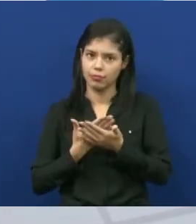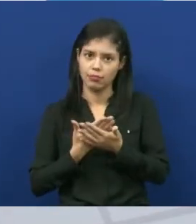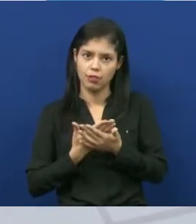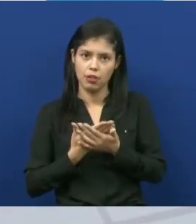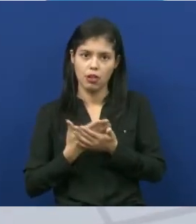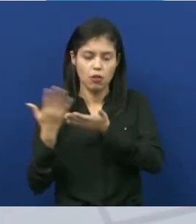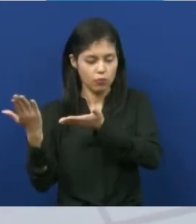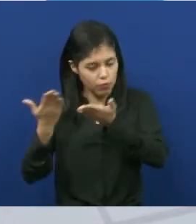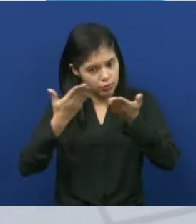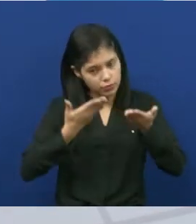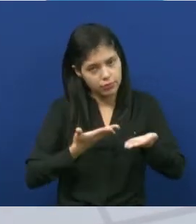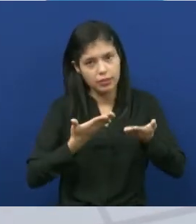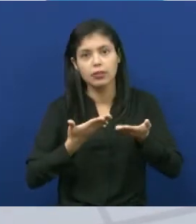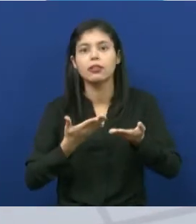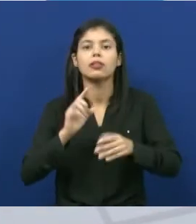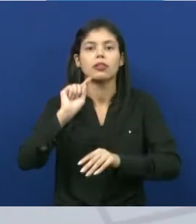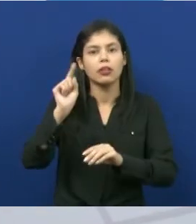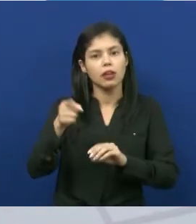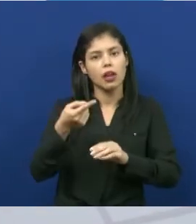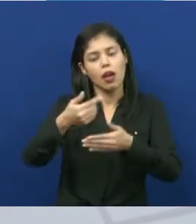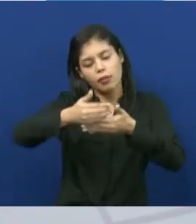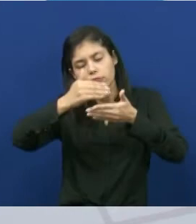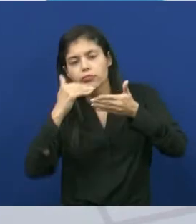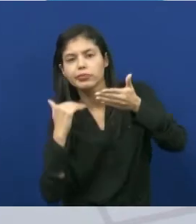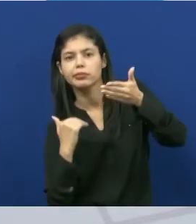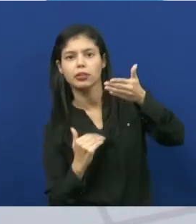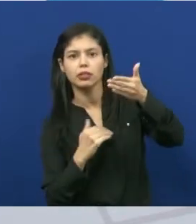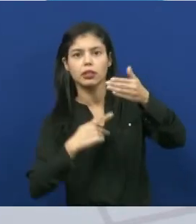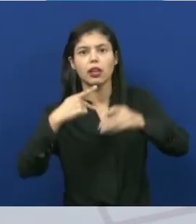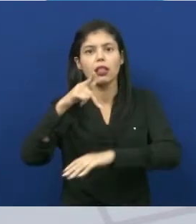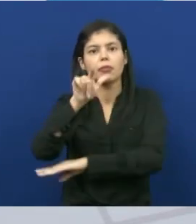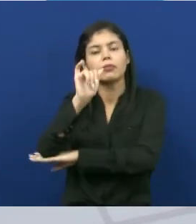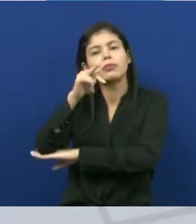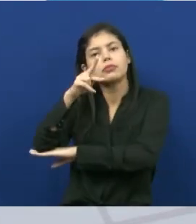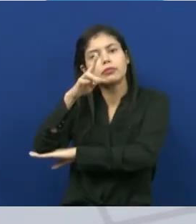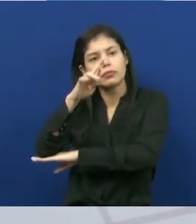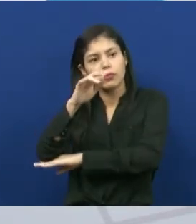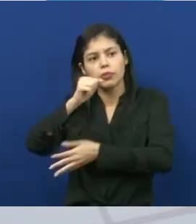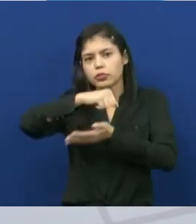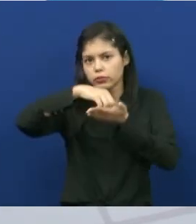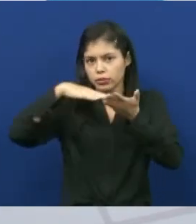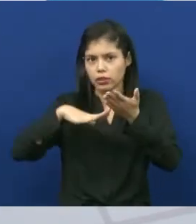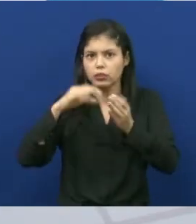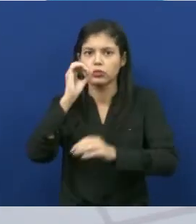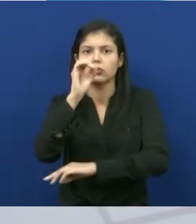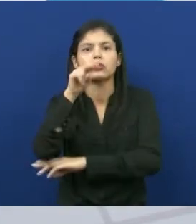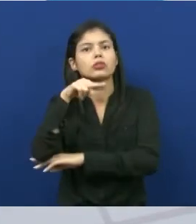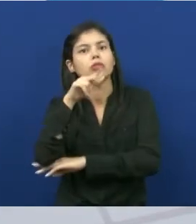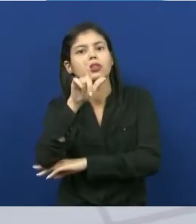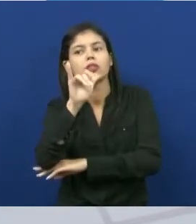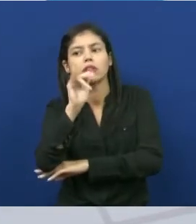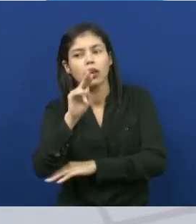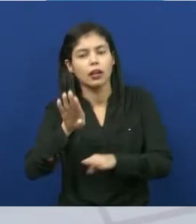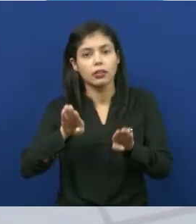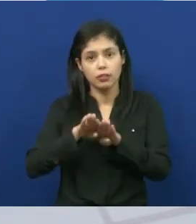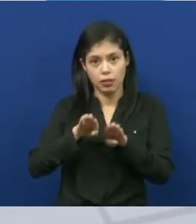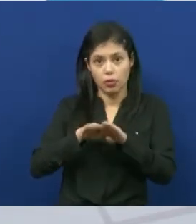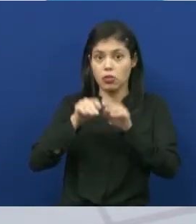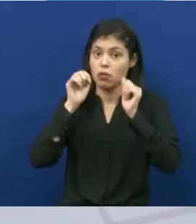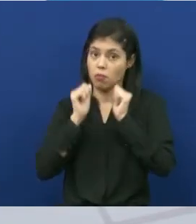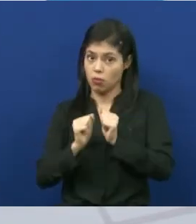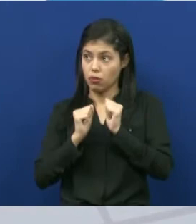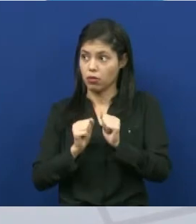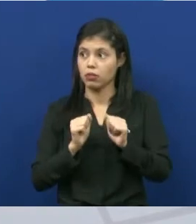eu convido você também para ir lá na plataforma, lá nós temos atividades online, temos atividades também que você